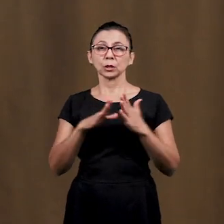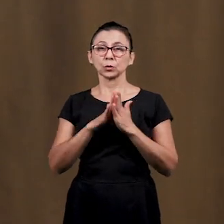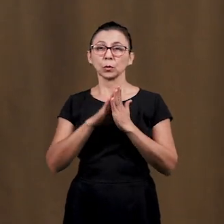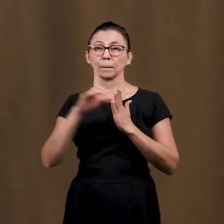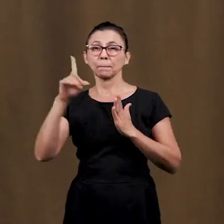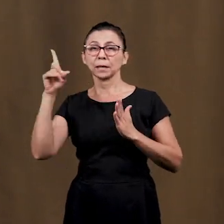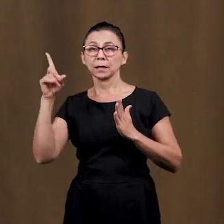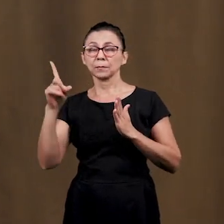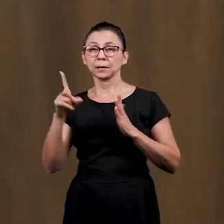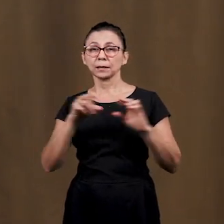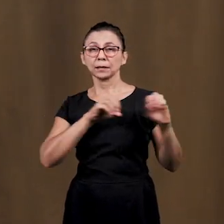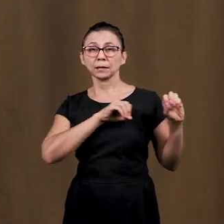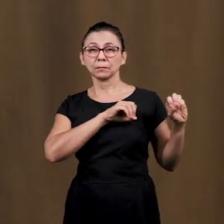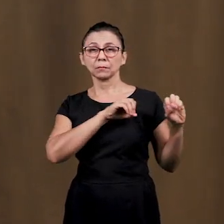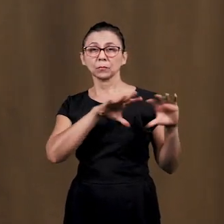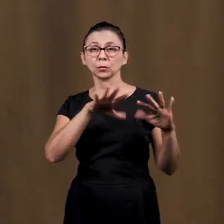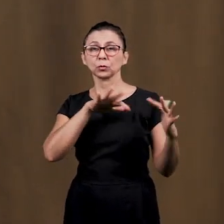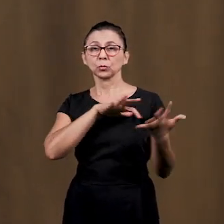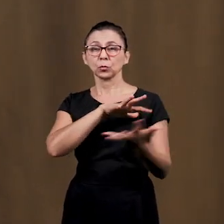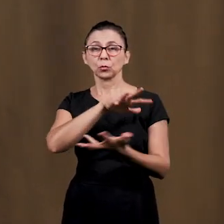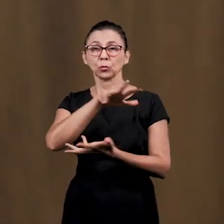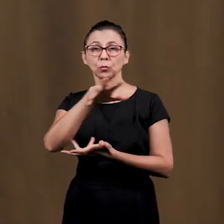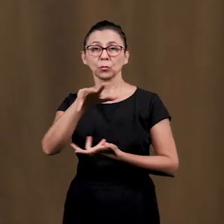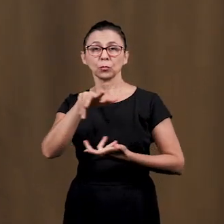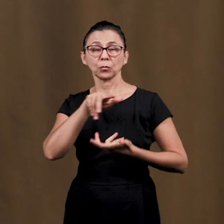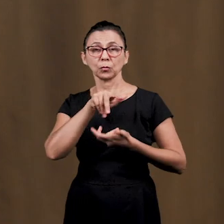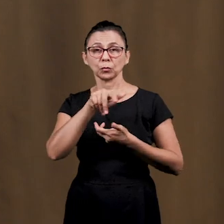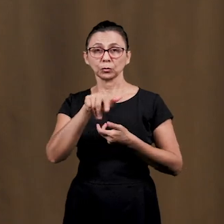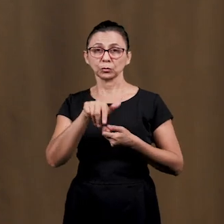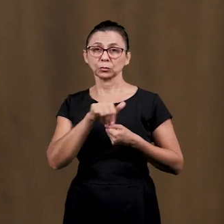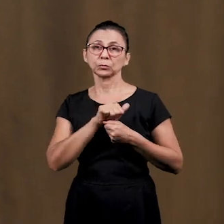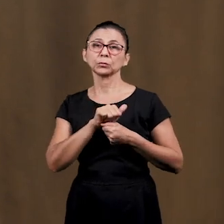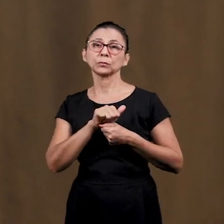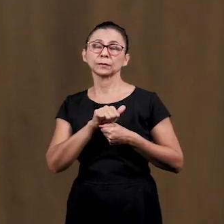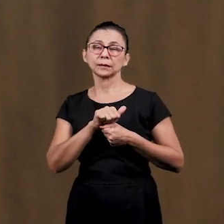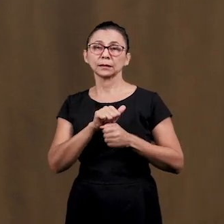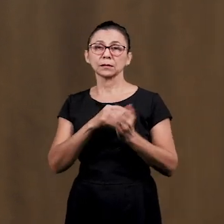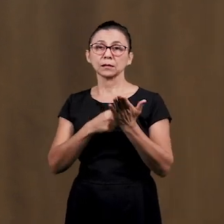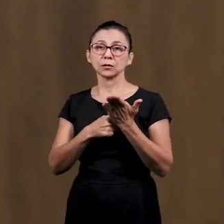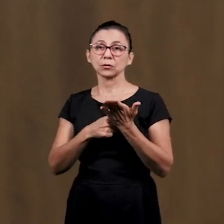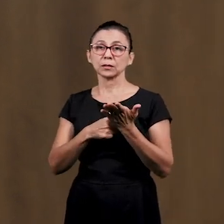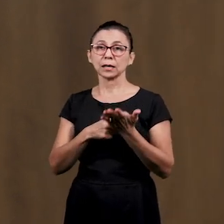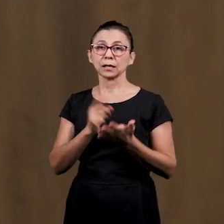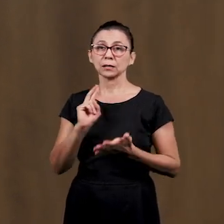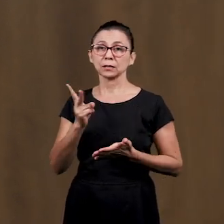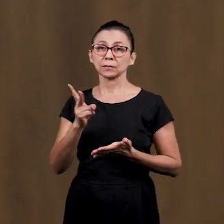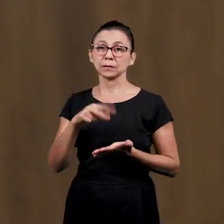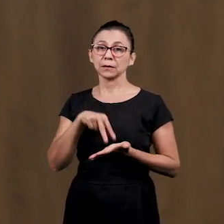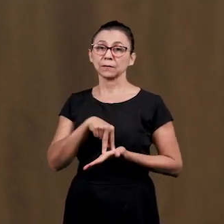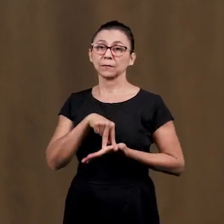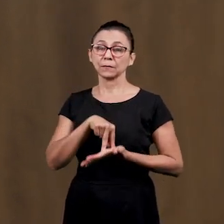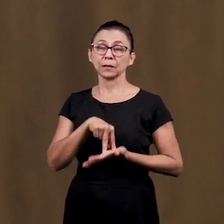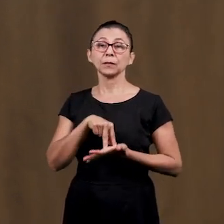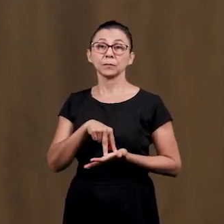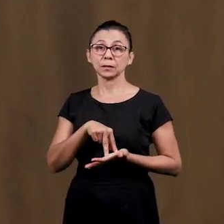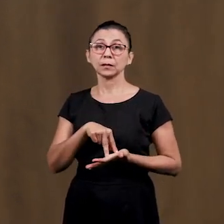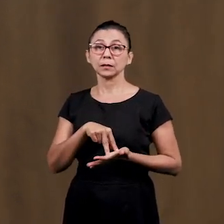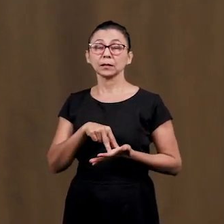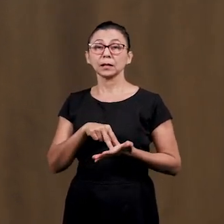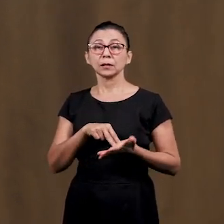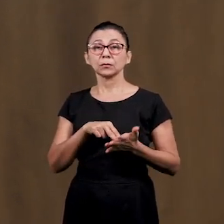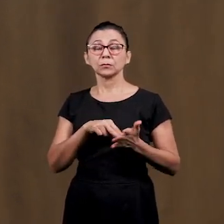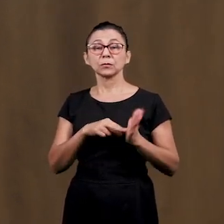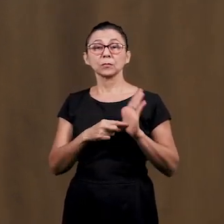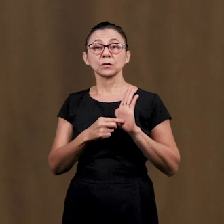os séculos e tem chegado até nós para nos manter firmes, Senhor. Senhor, e tem nos trazido esta